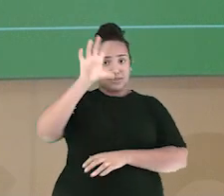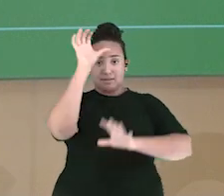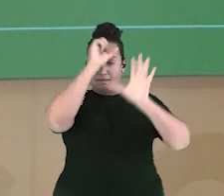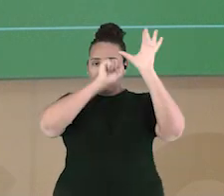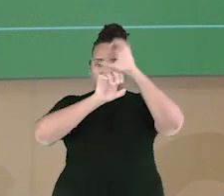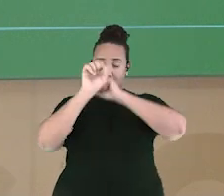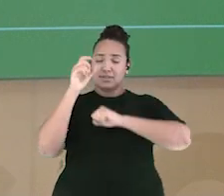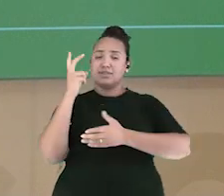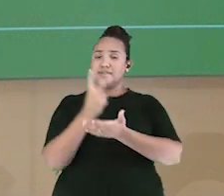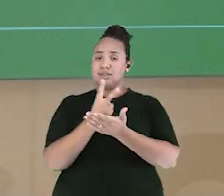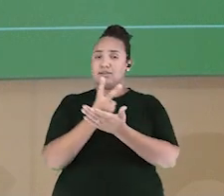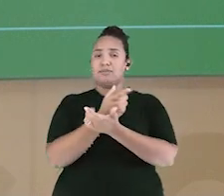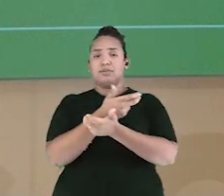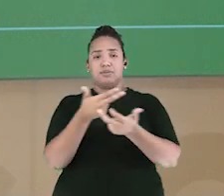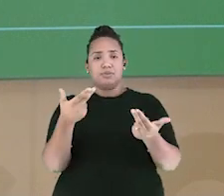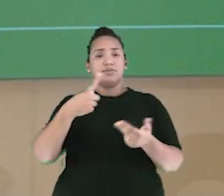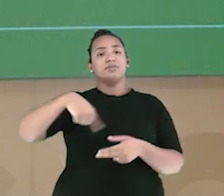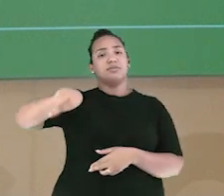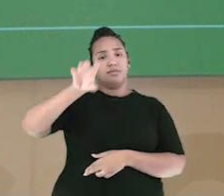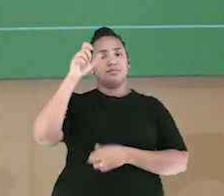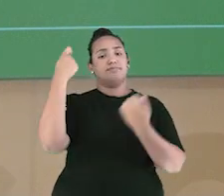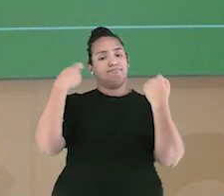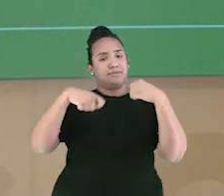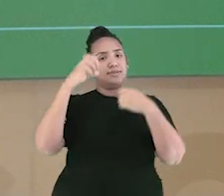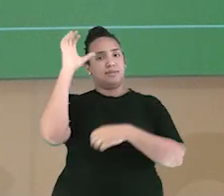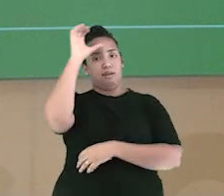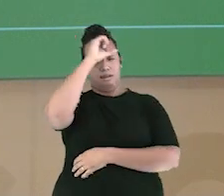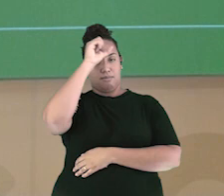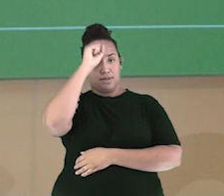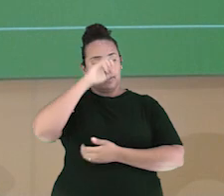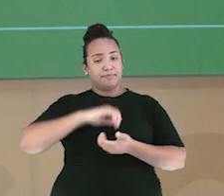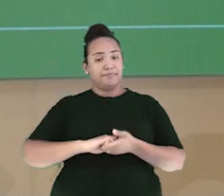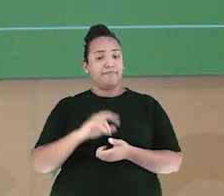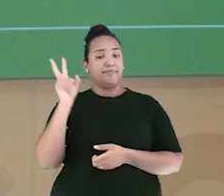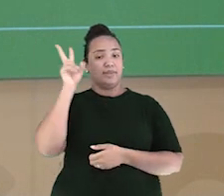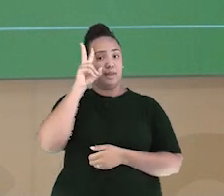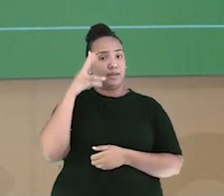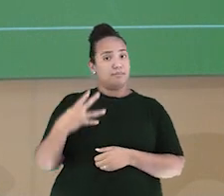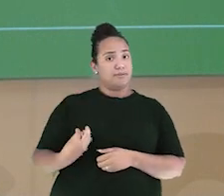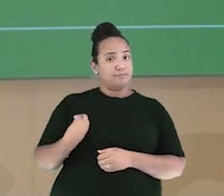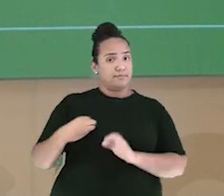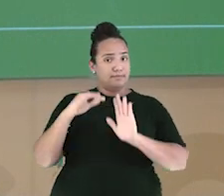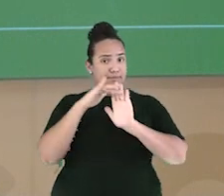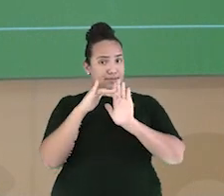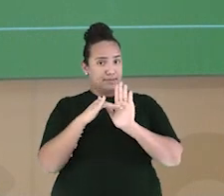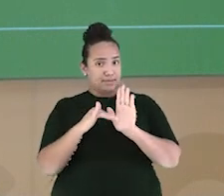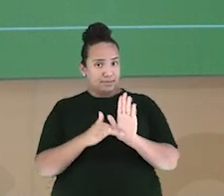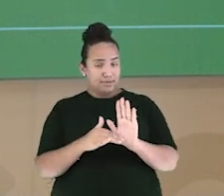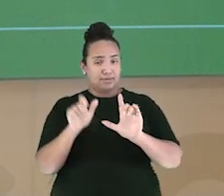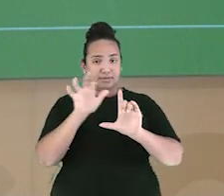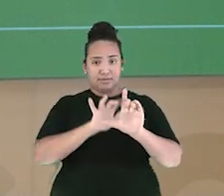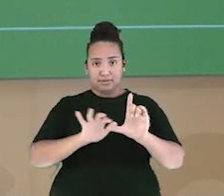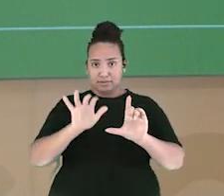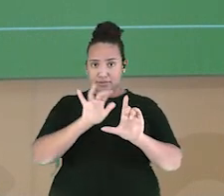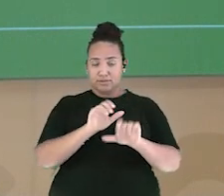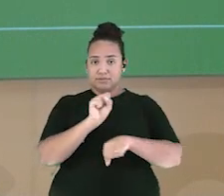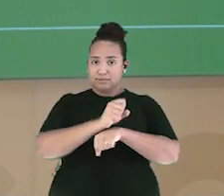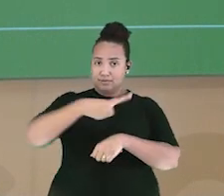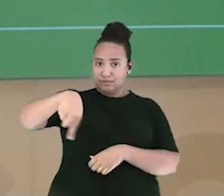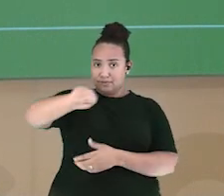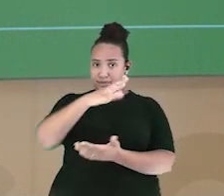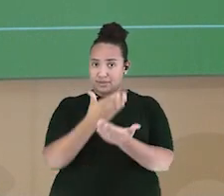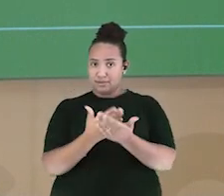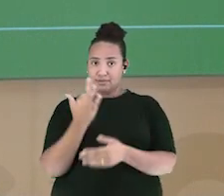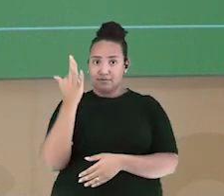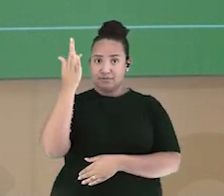aprendido bastante. Sempre tem algo novo que a gente precisa saber. Não esqueçam de registrar presença no QR Code que está aqui na tela, certo? Espero ver